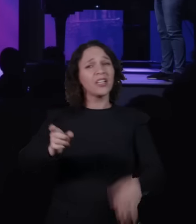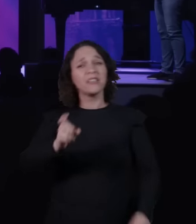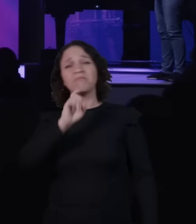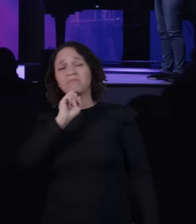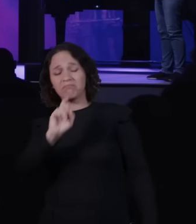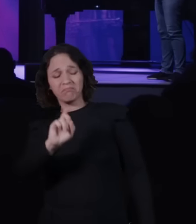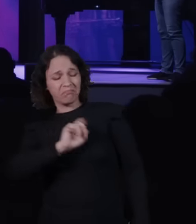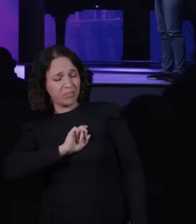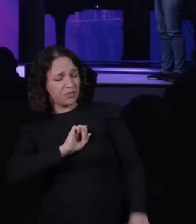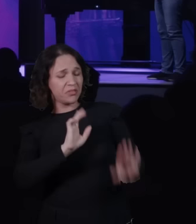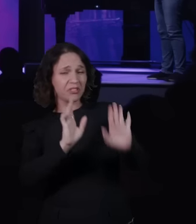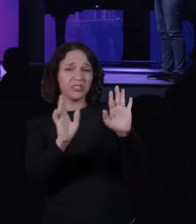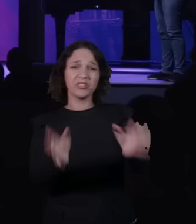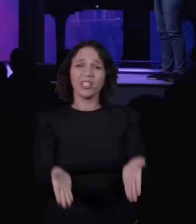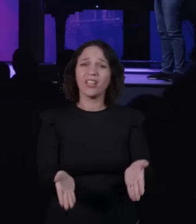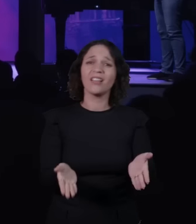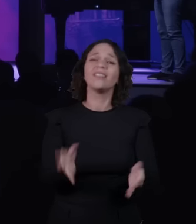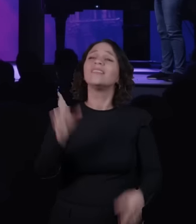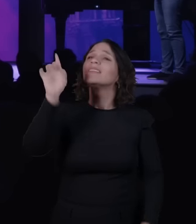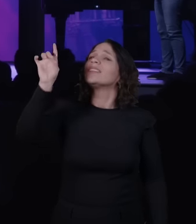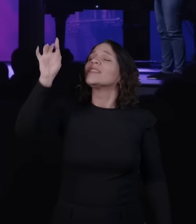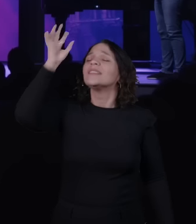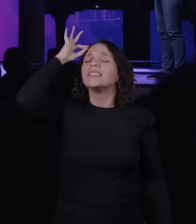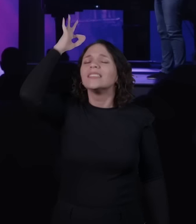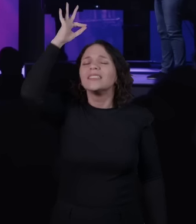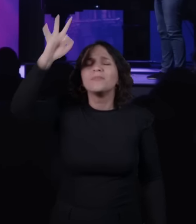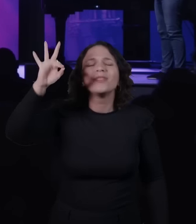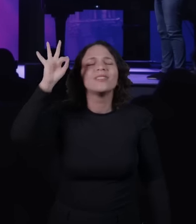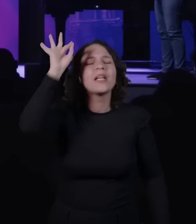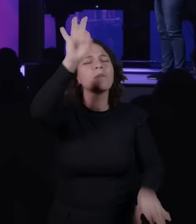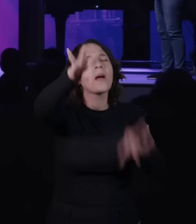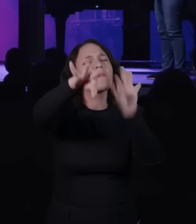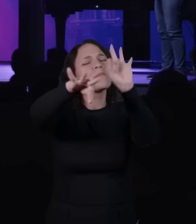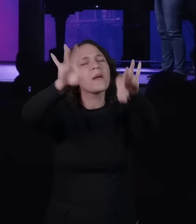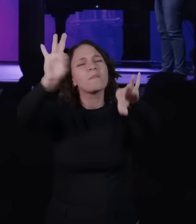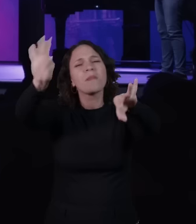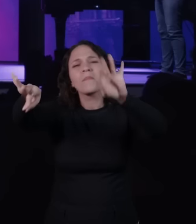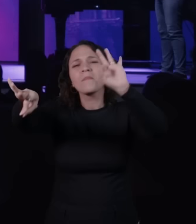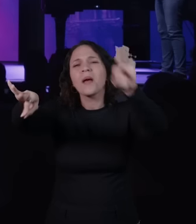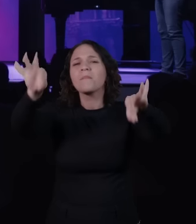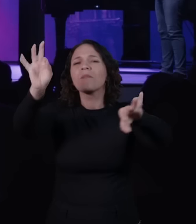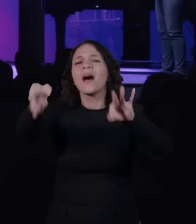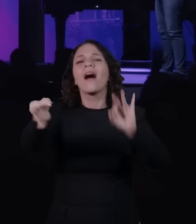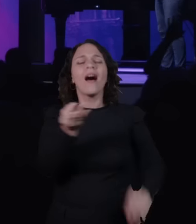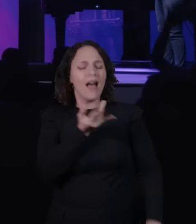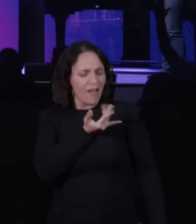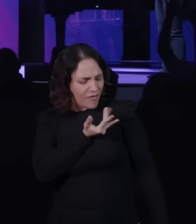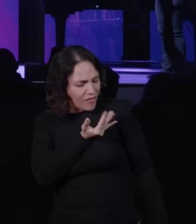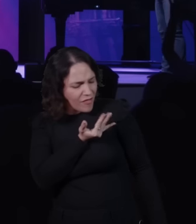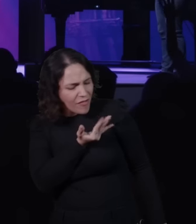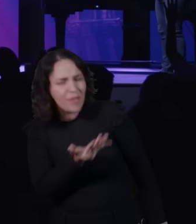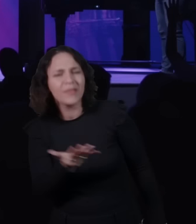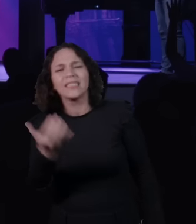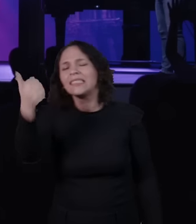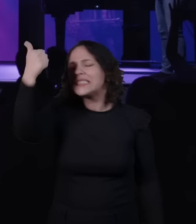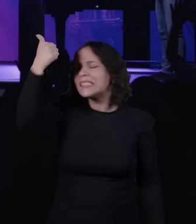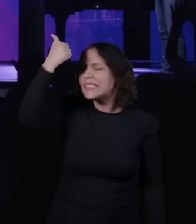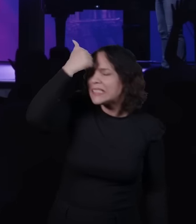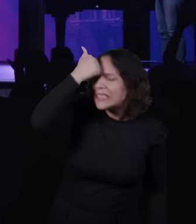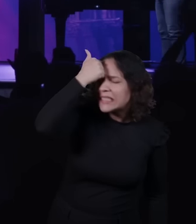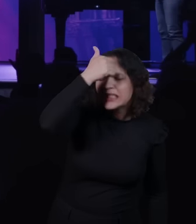apostatando. Senhor, vem Espírito Santo e derrama o avivamento, o quebrantamento, o arrependimento